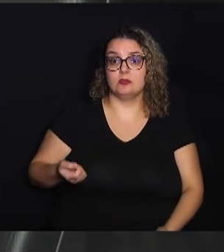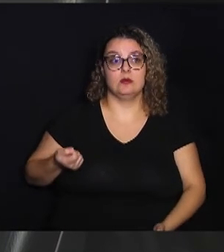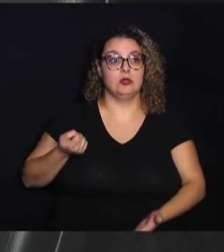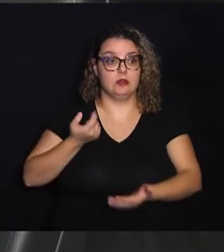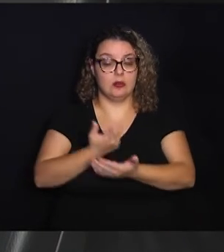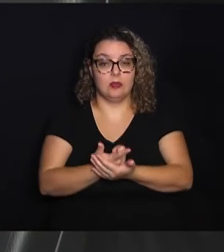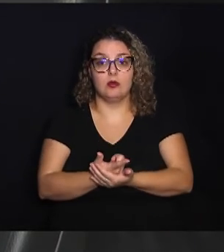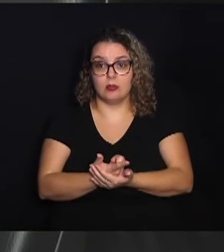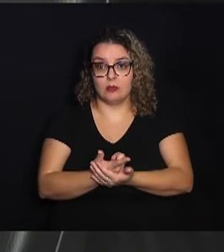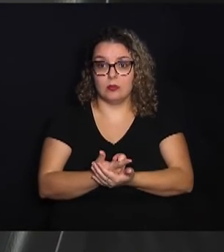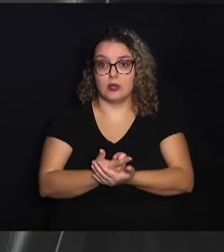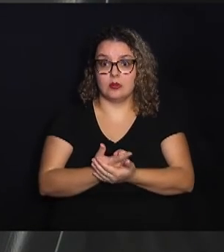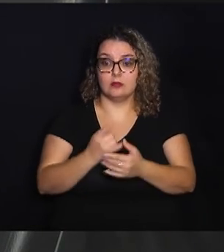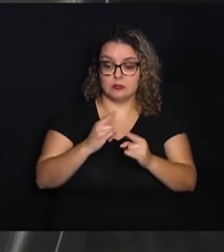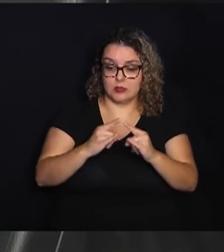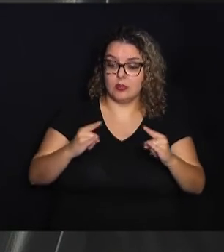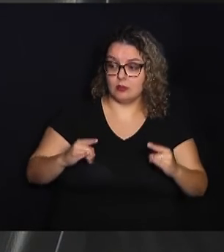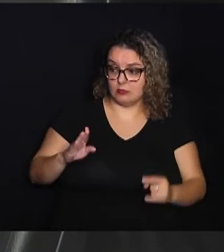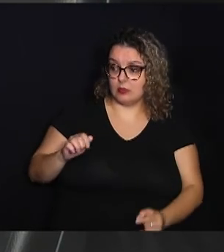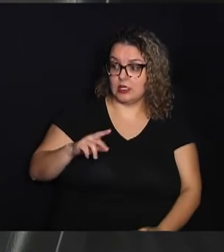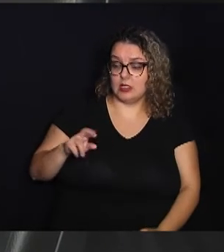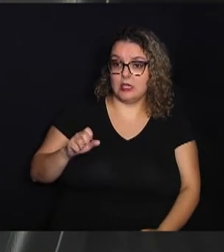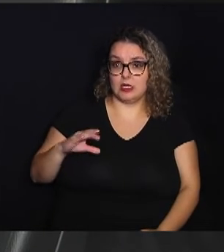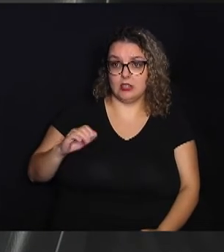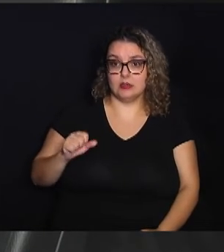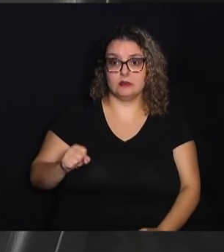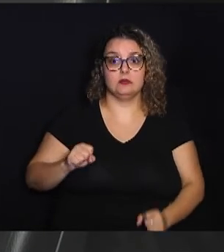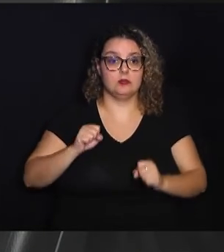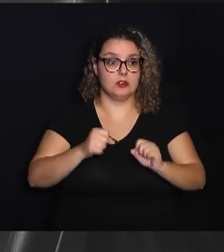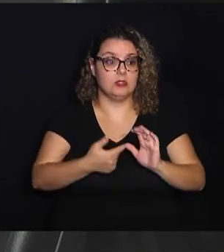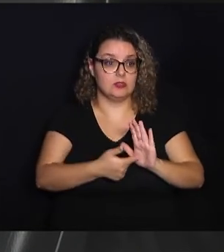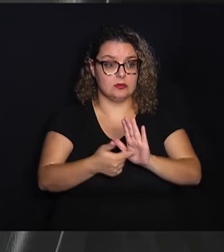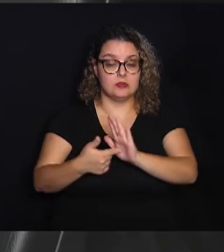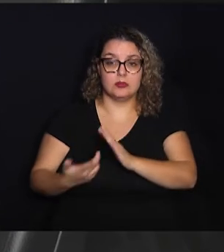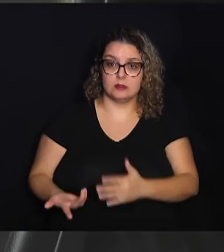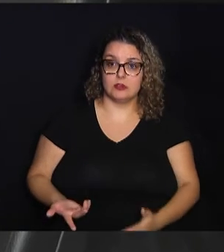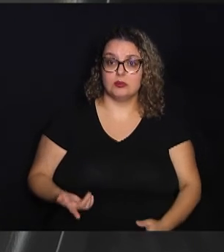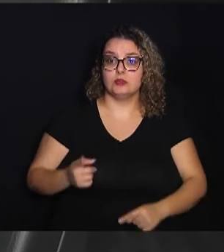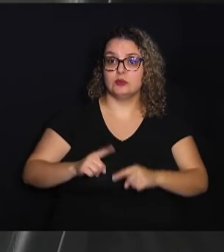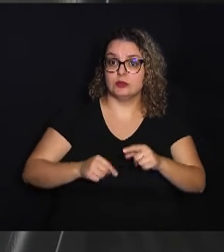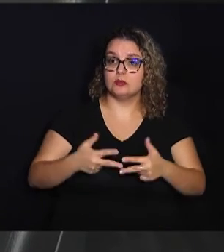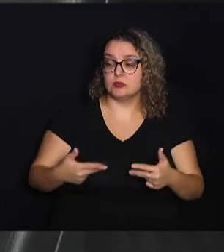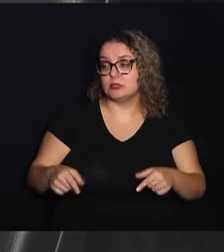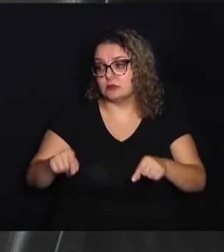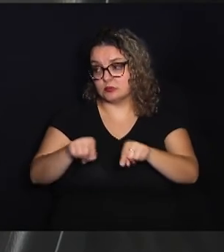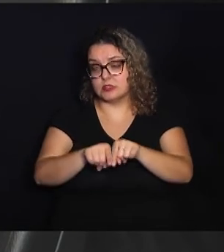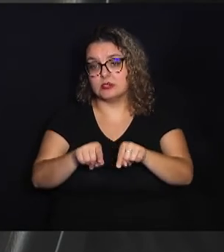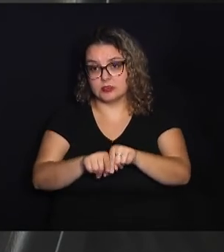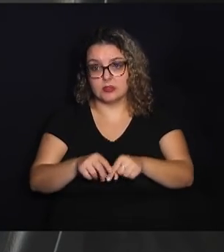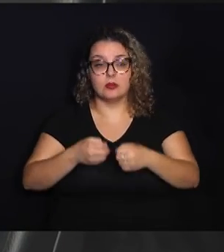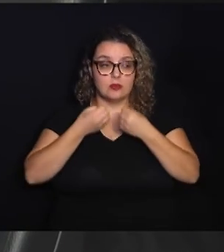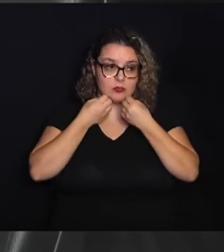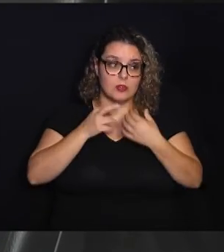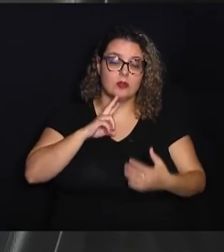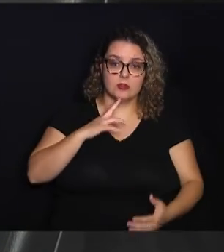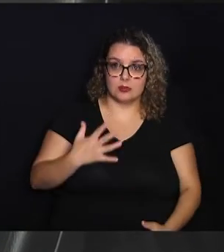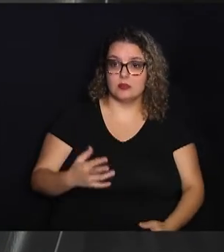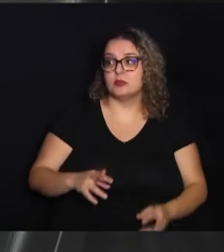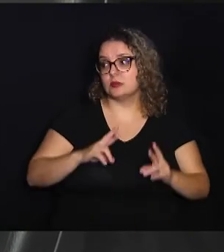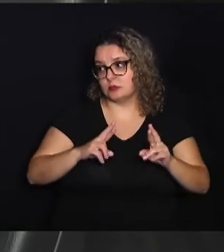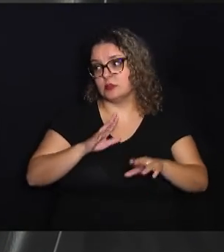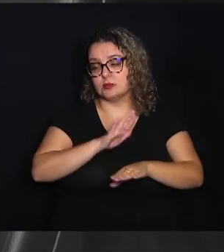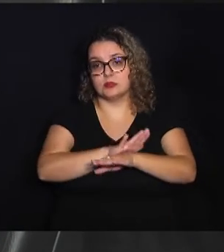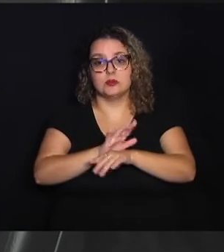de barracas, né, para que elas possam fazer a exposição dos produtos, mas tem dado um bom resultado. E a gente espera ajudar em